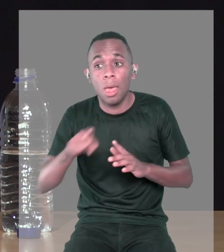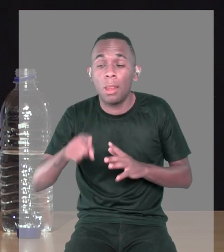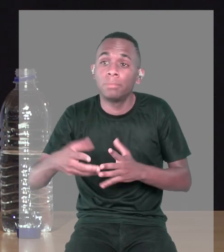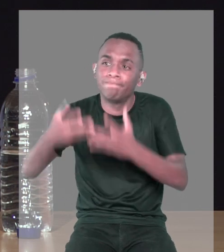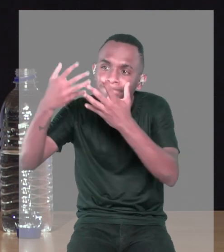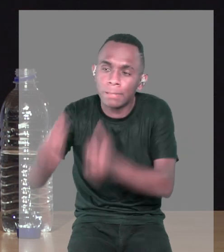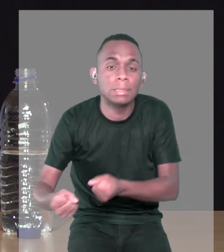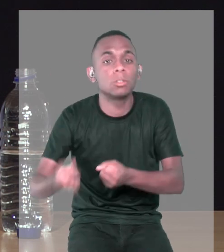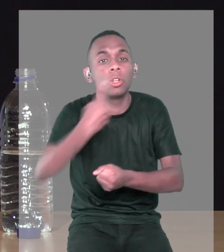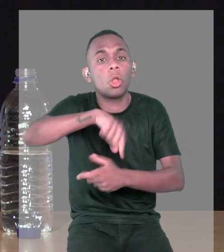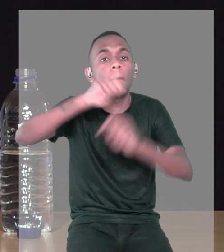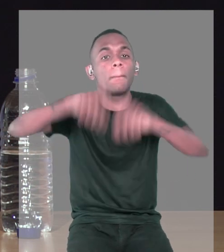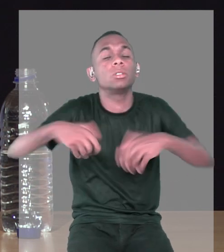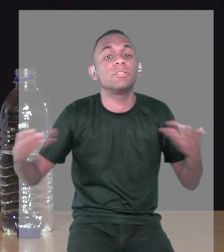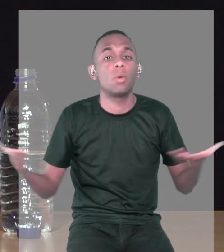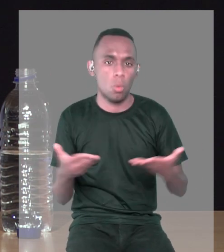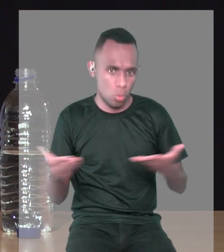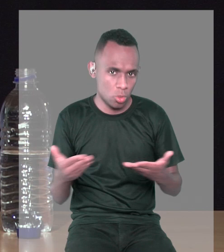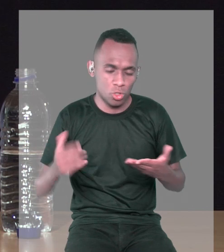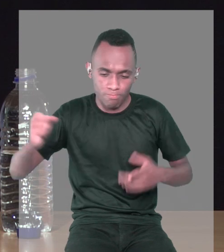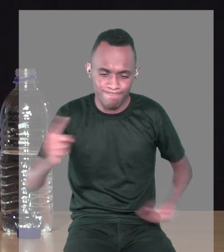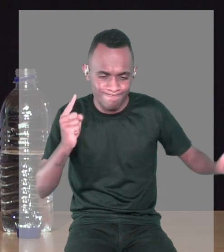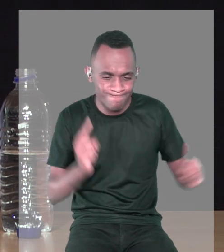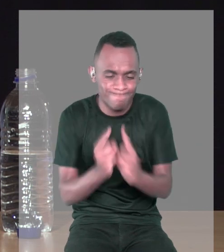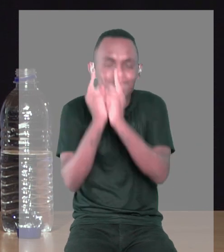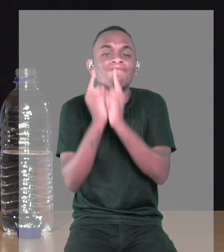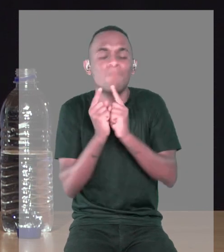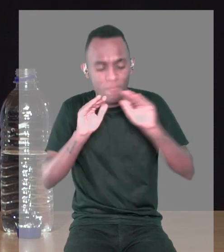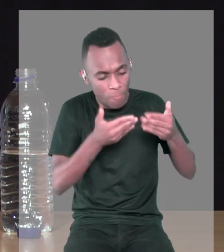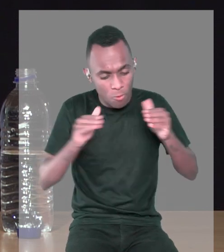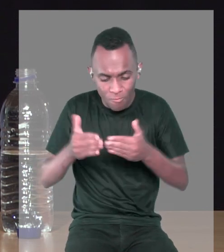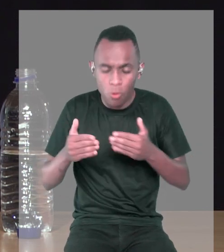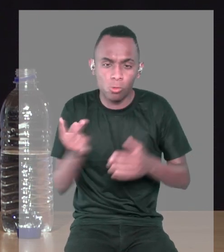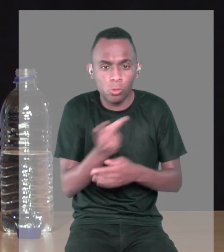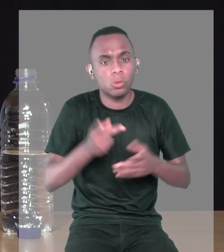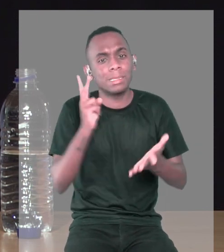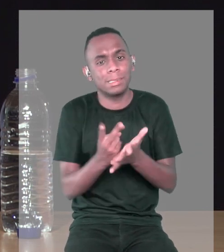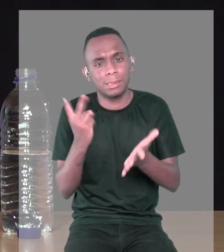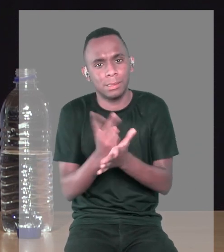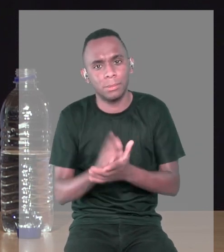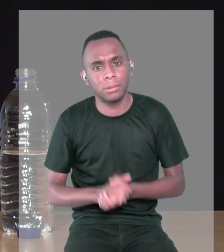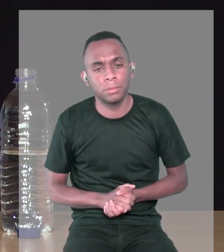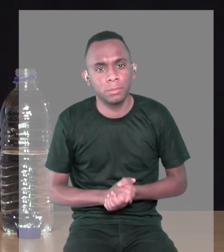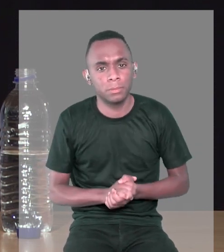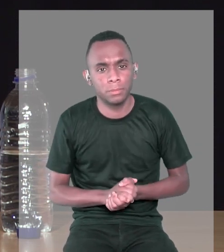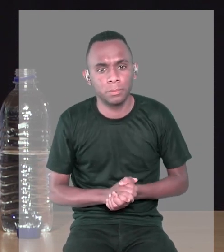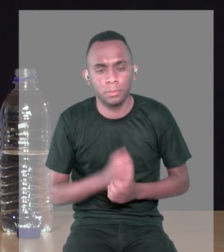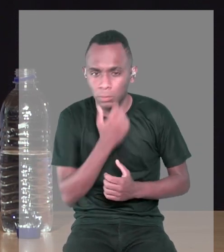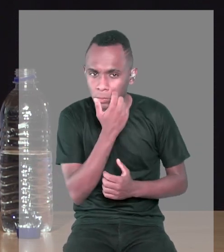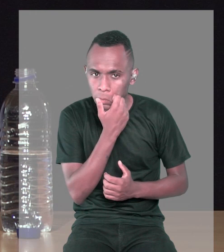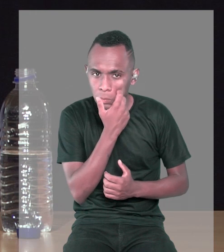significado. Ela foi o que permitiu que nos tornássemos o que somos, um pelo outro, um para o outro.